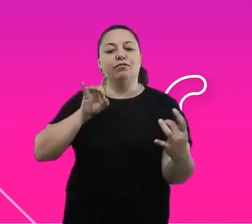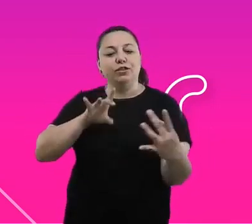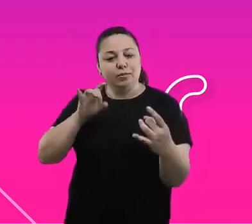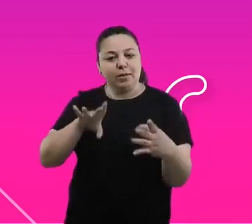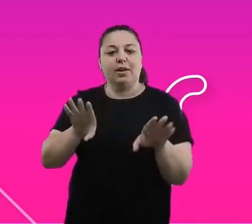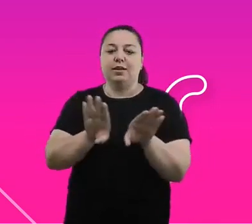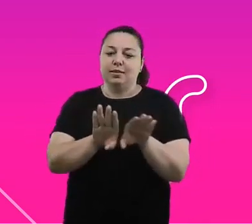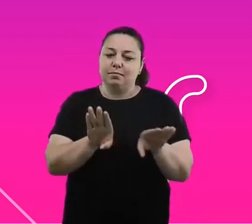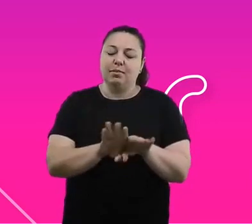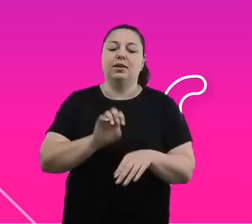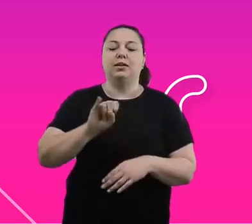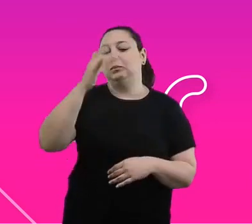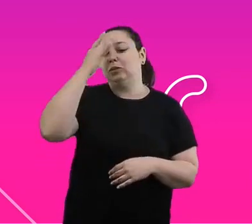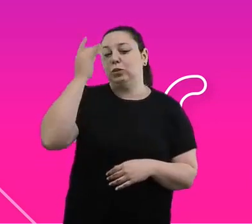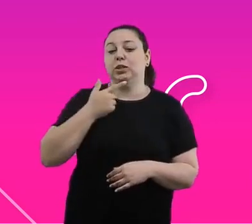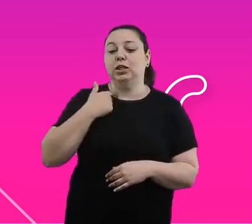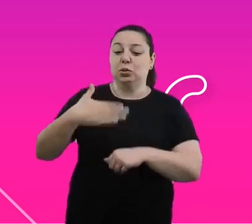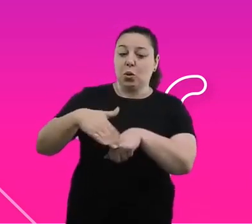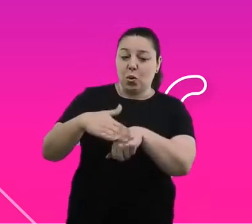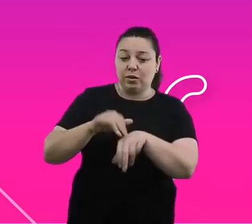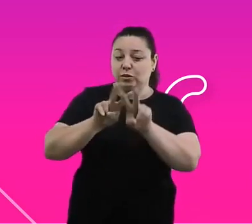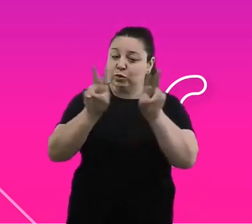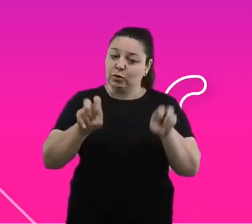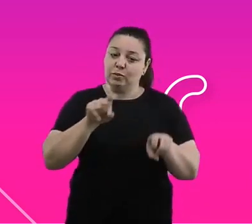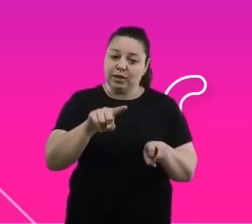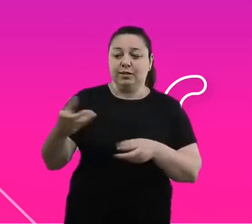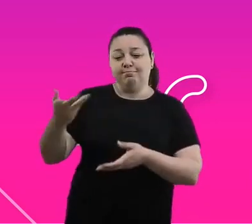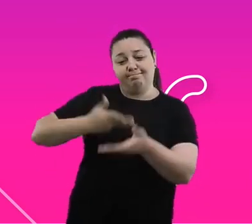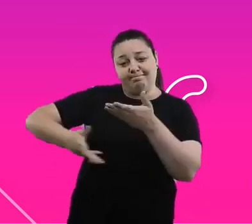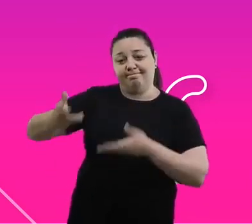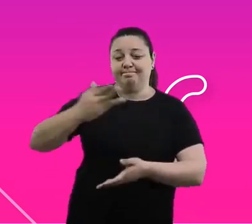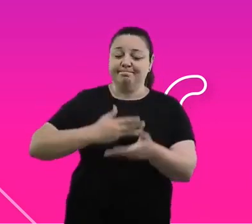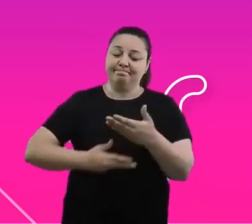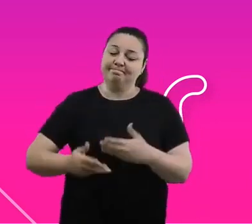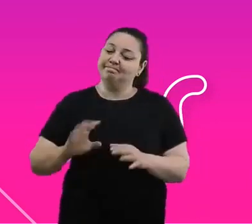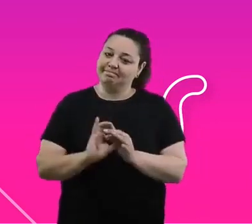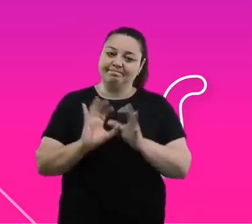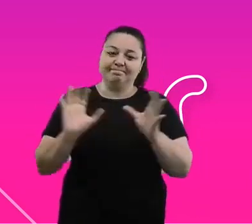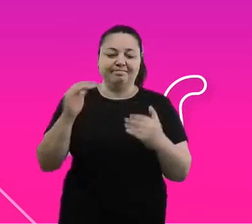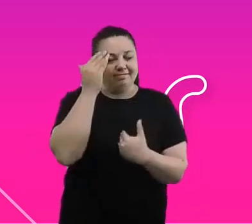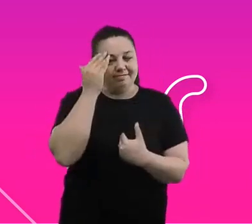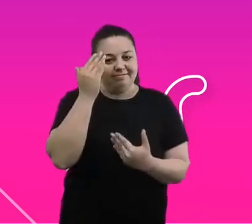sobre, falar mais sobre o tema, estão super disponíveis. Obrigada.